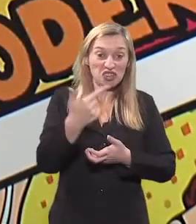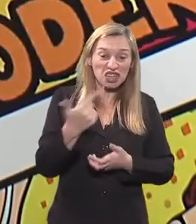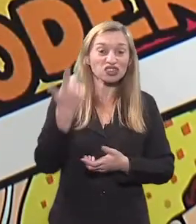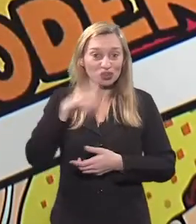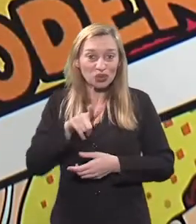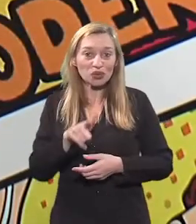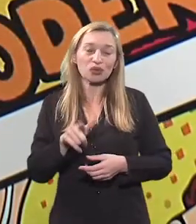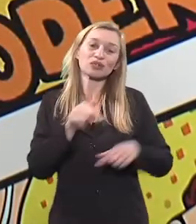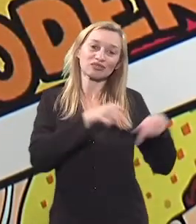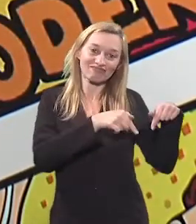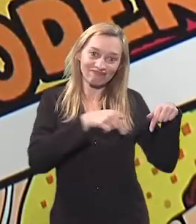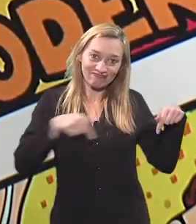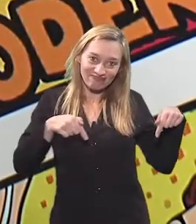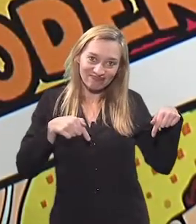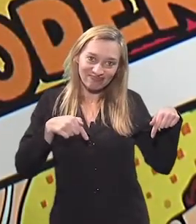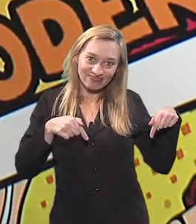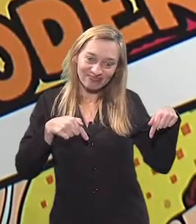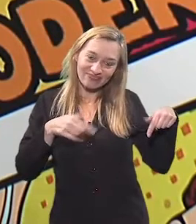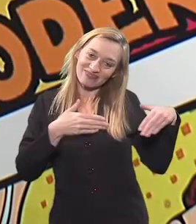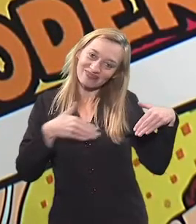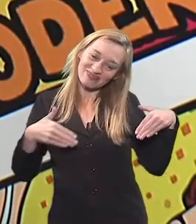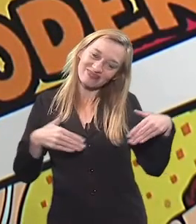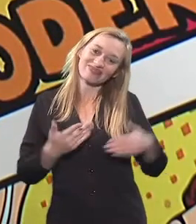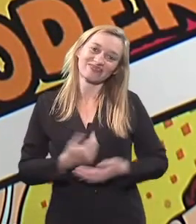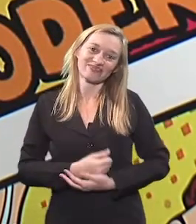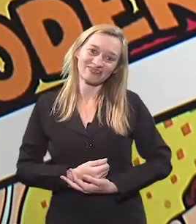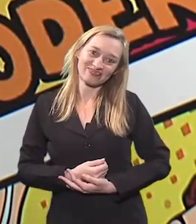esse programa, acesse o site